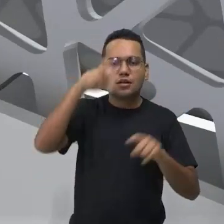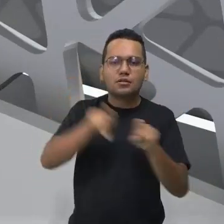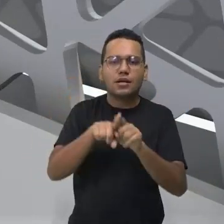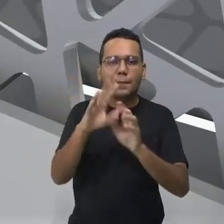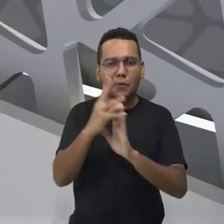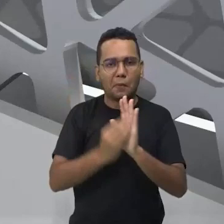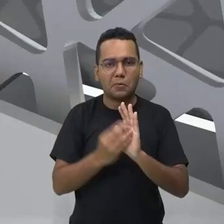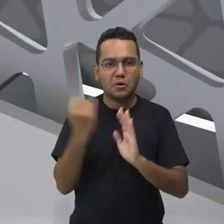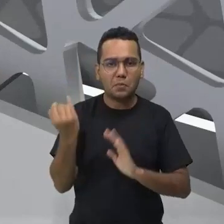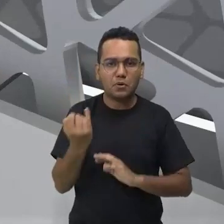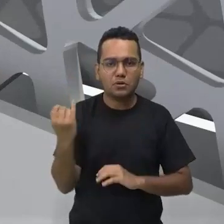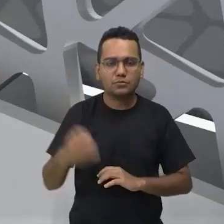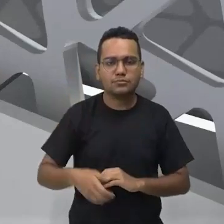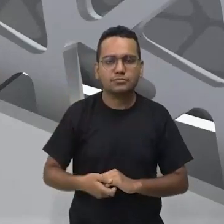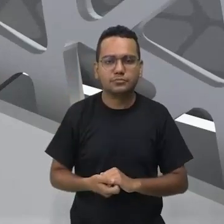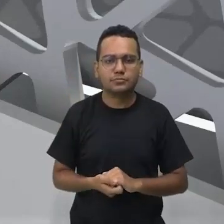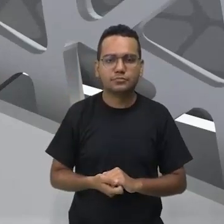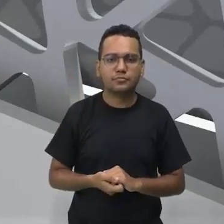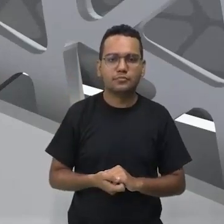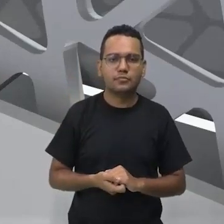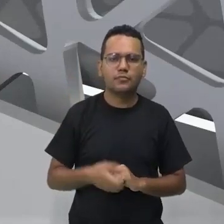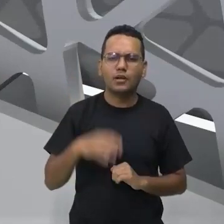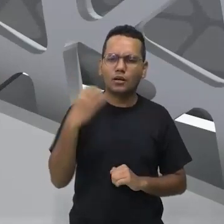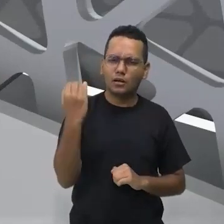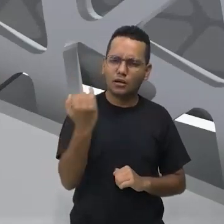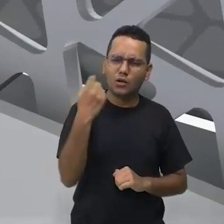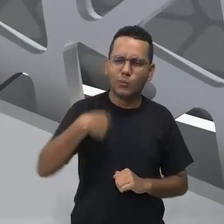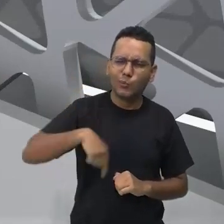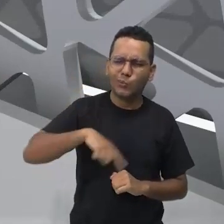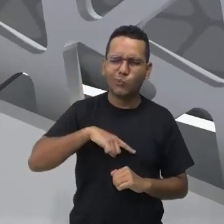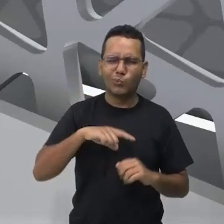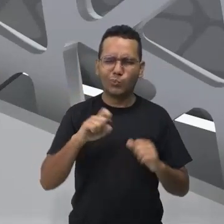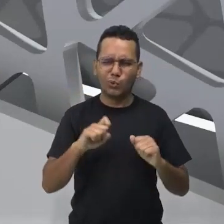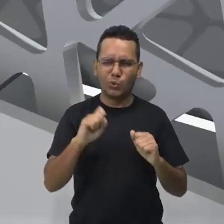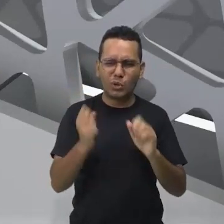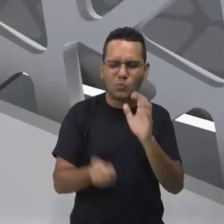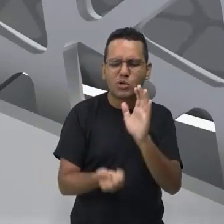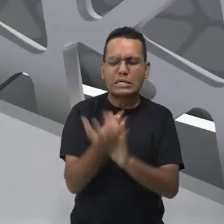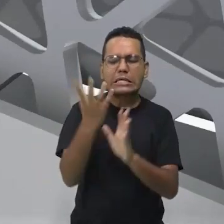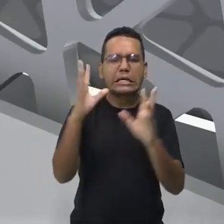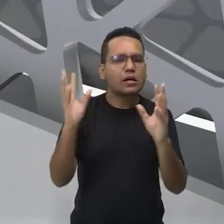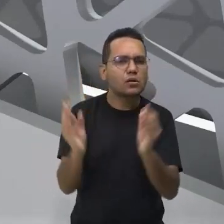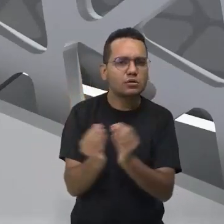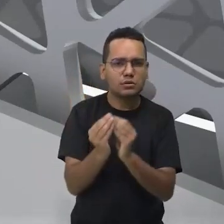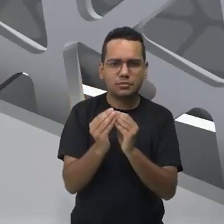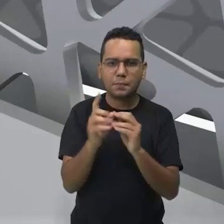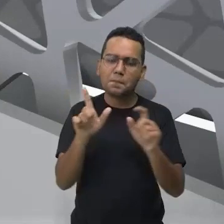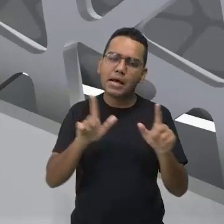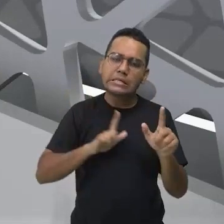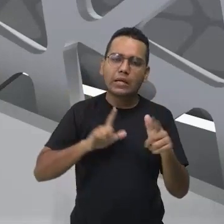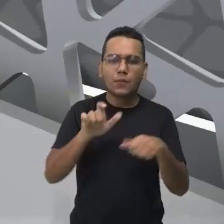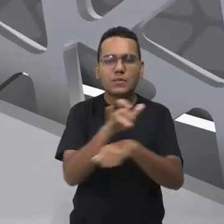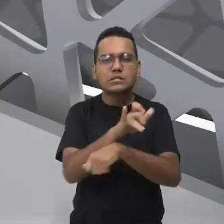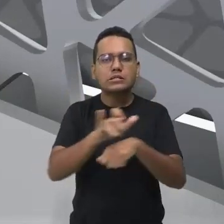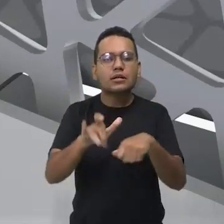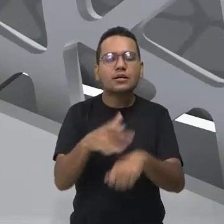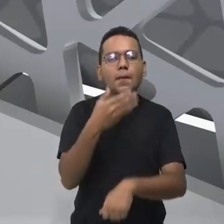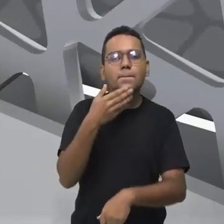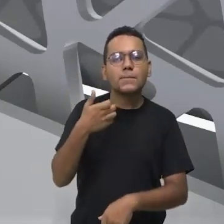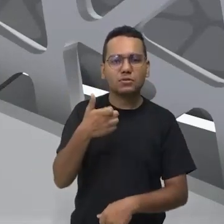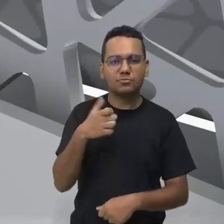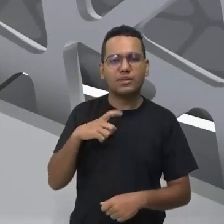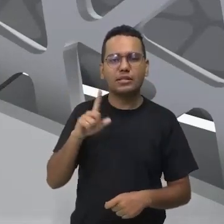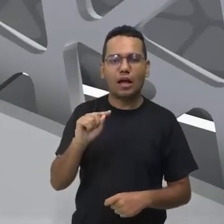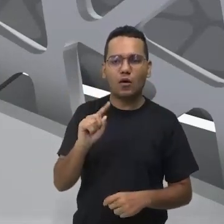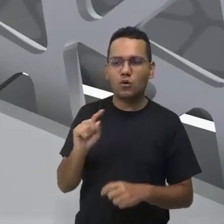o conteúdo, ok? E como é que a gente pode fazer um resumo? A gente tem alguns mecanismos, certo? Para fazer o resumo.